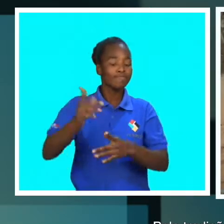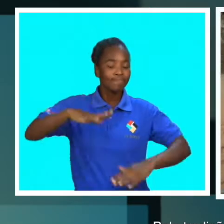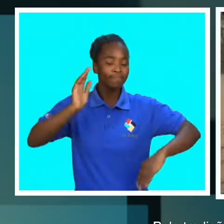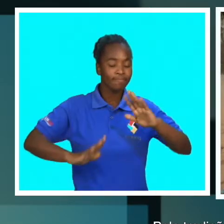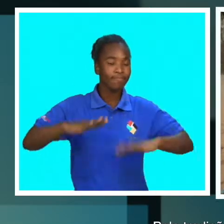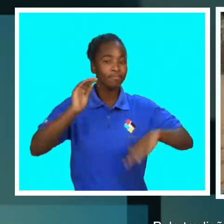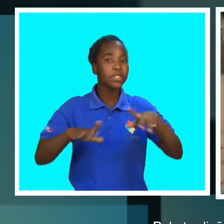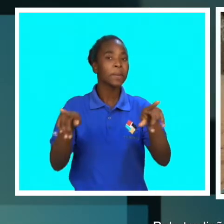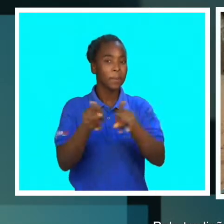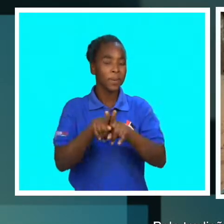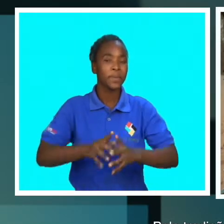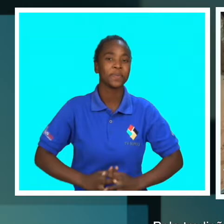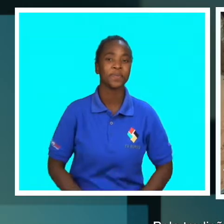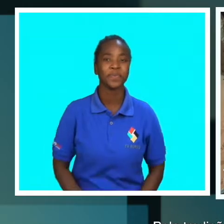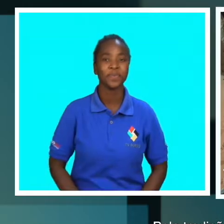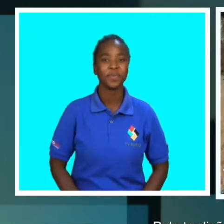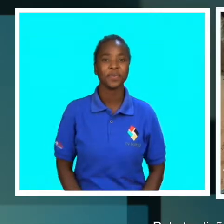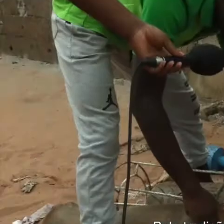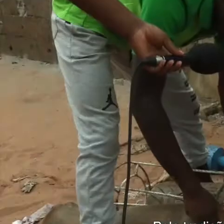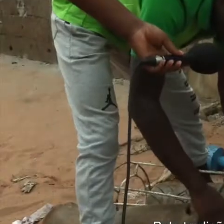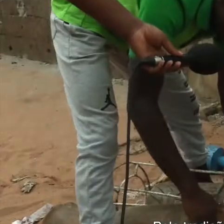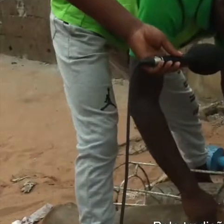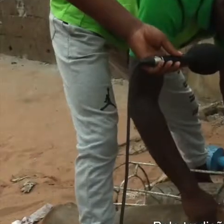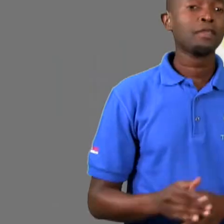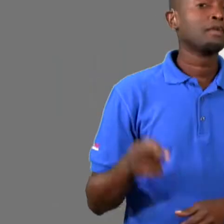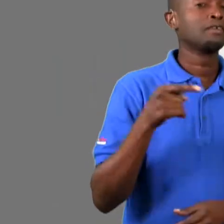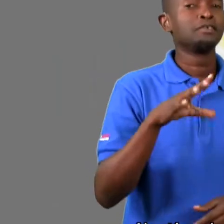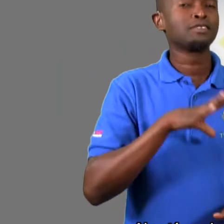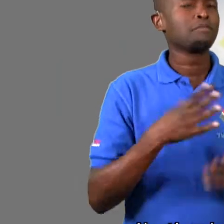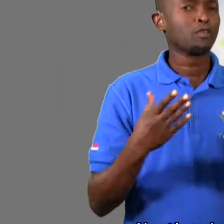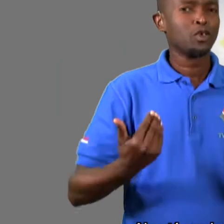tempo um músico, o tocador de Timila e o poeta.